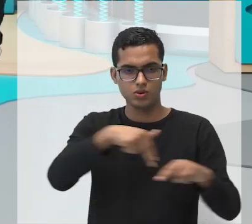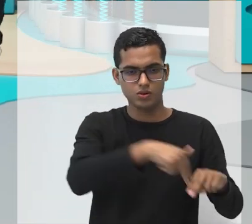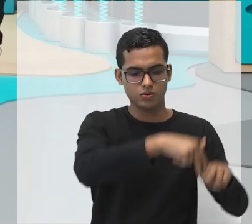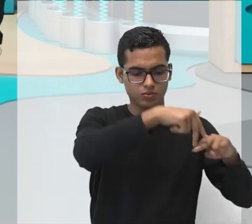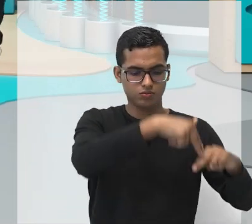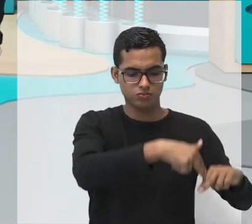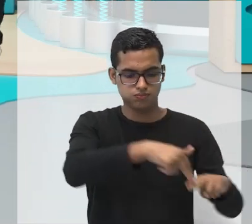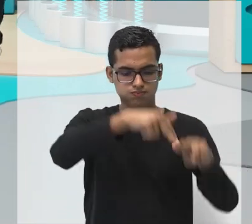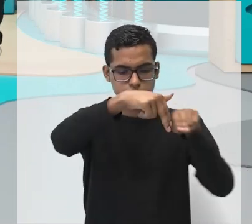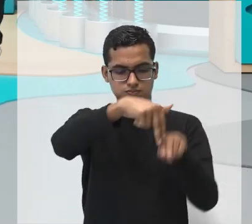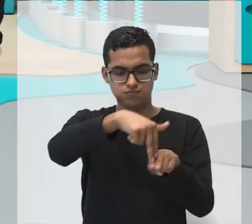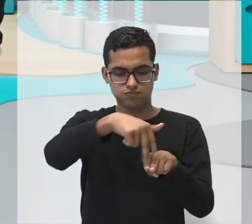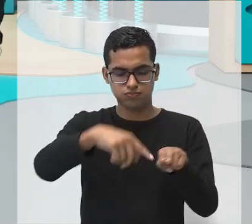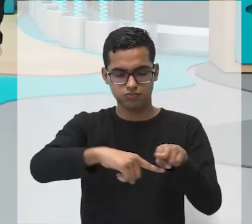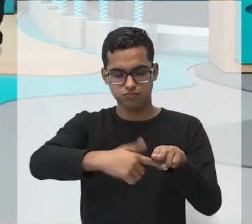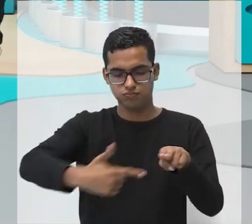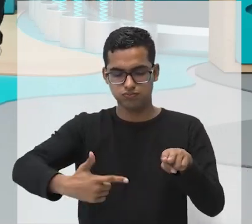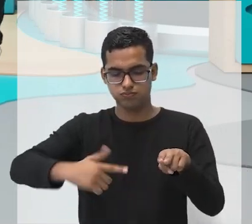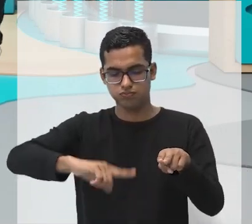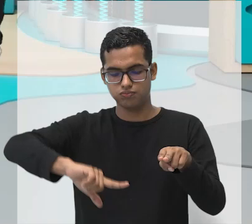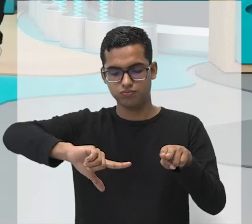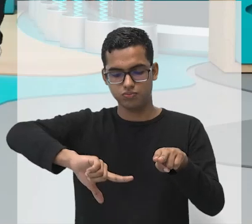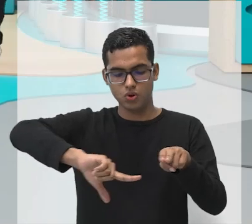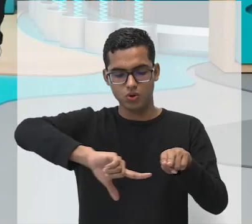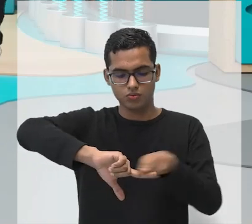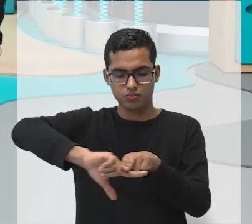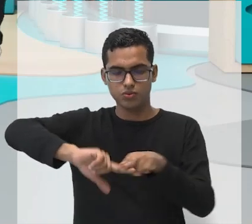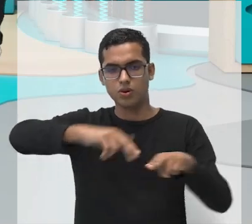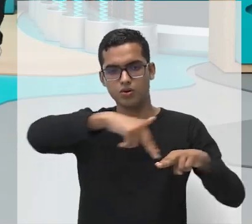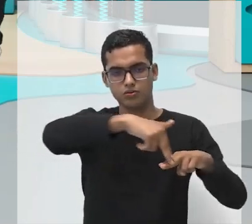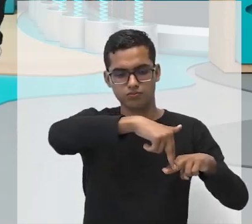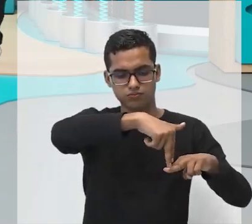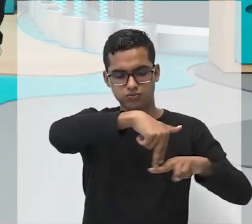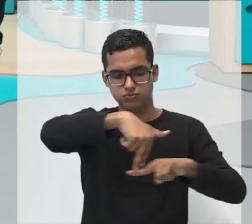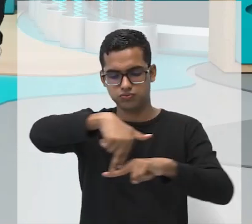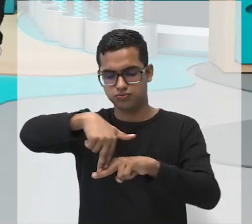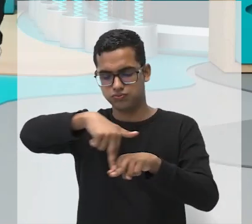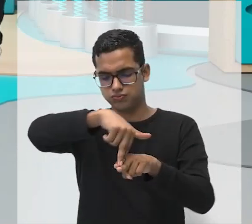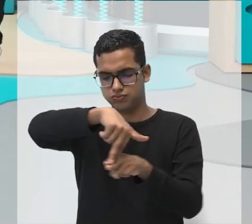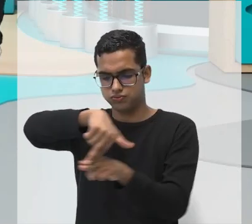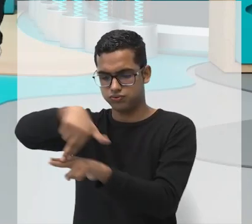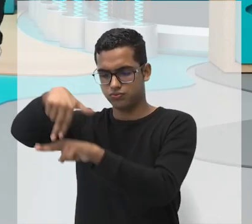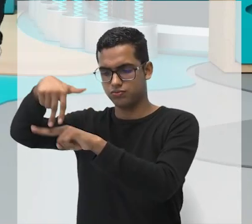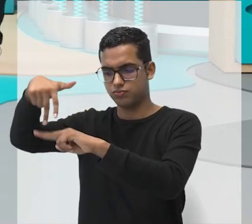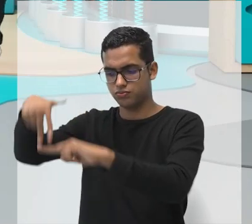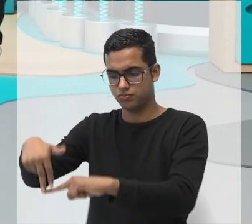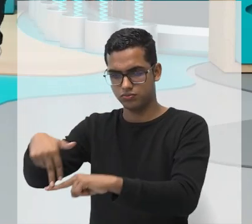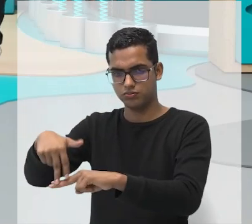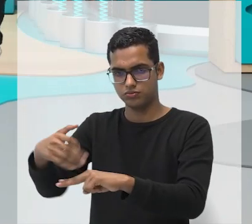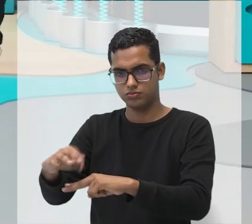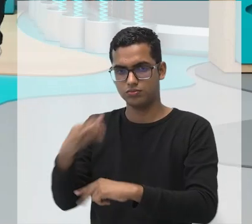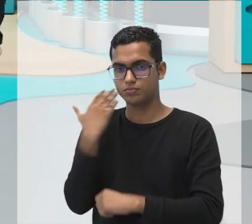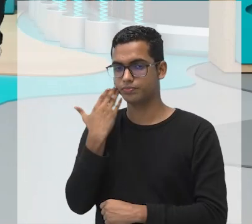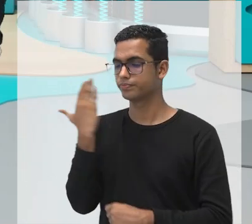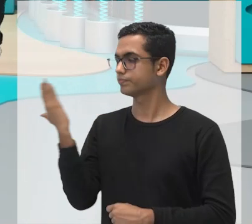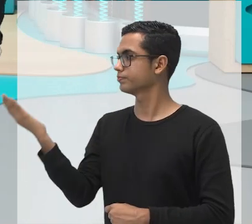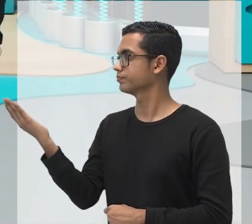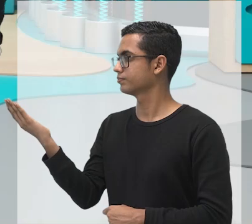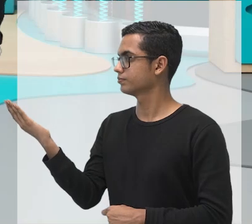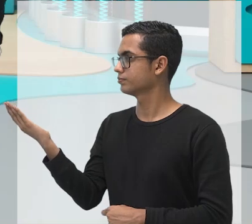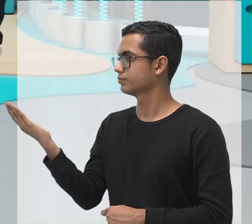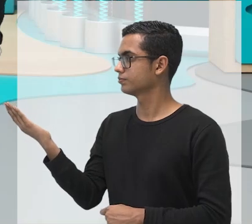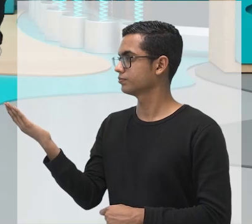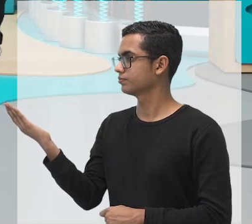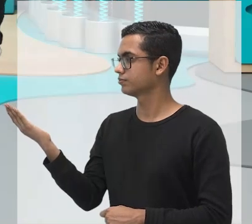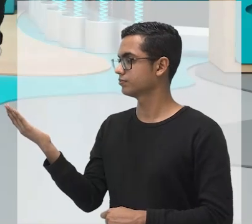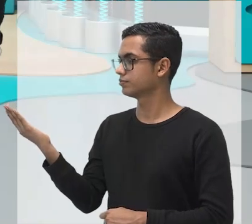é corrimão, mas chamam de trilho também. Tá bom? Então, esse é o nosso bird slide. Interessante,